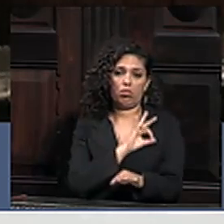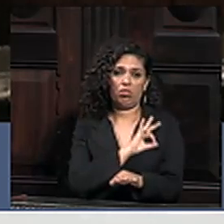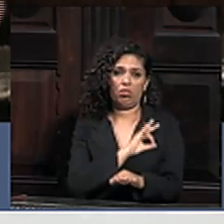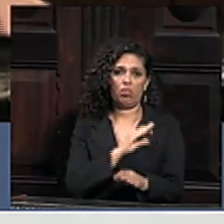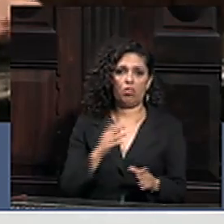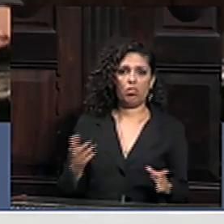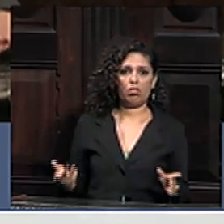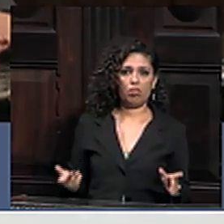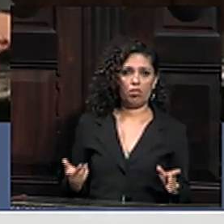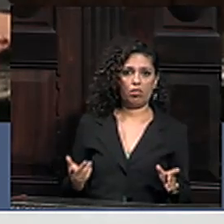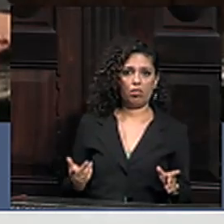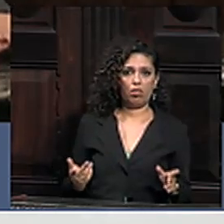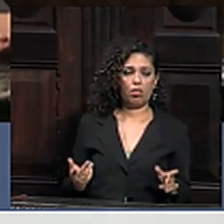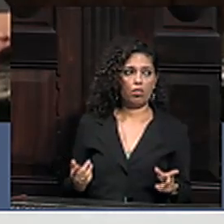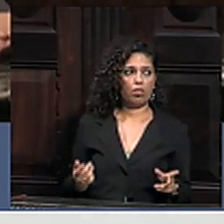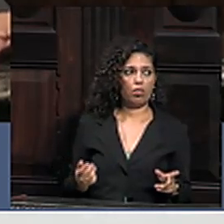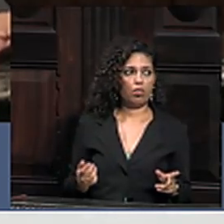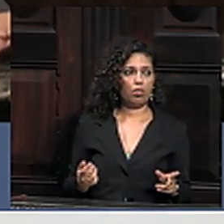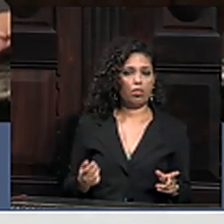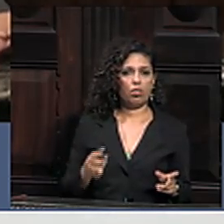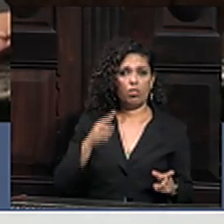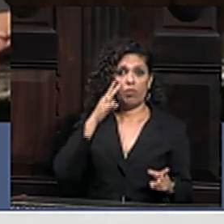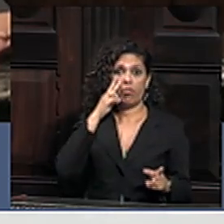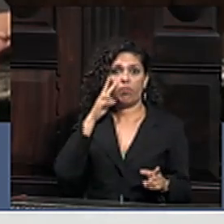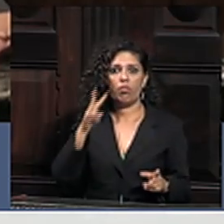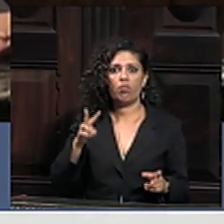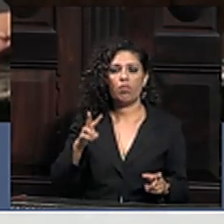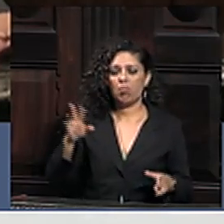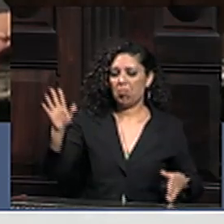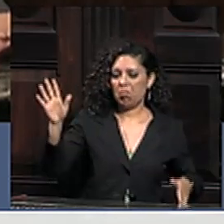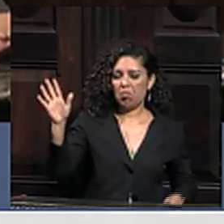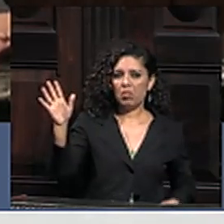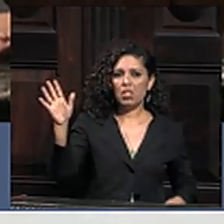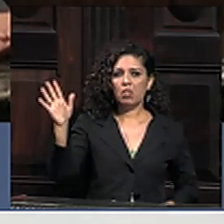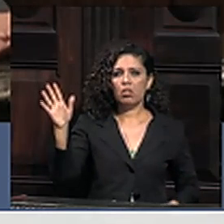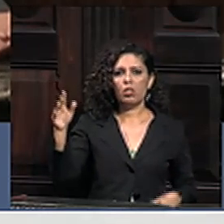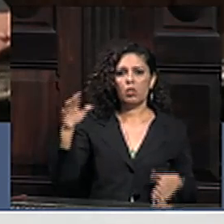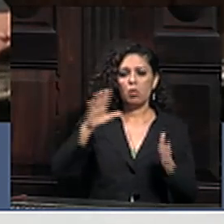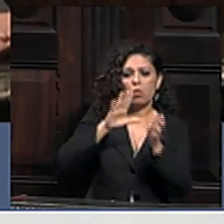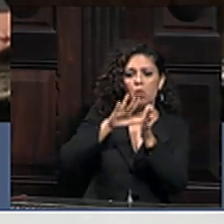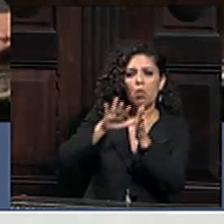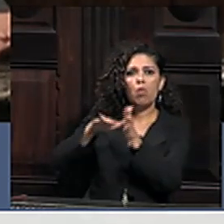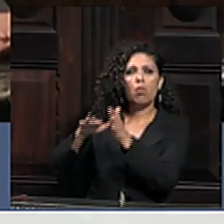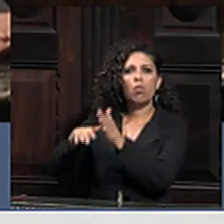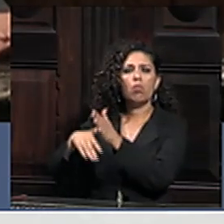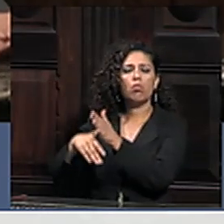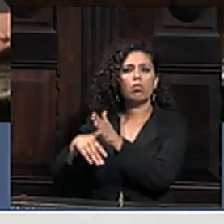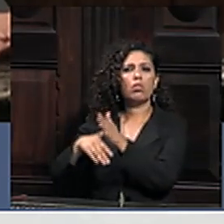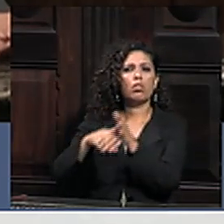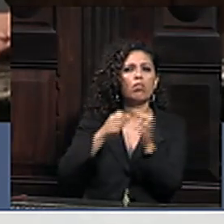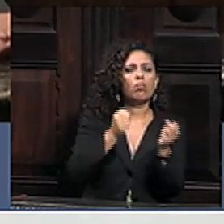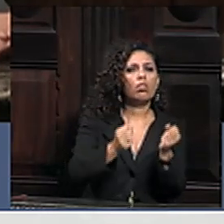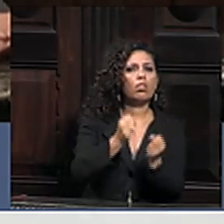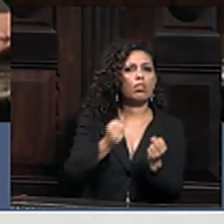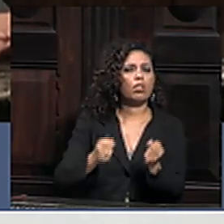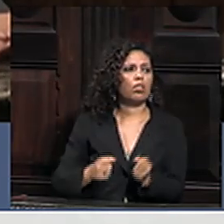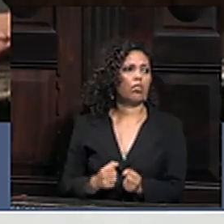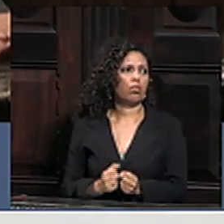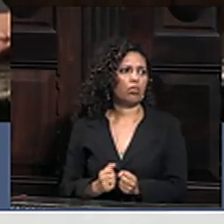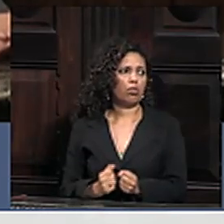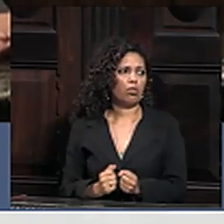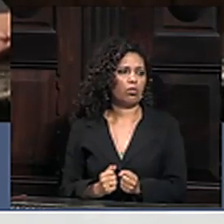de derrubar poste e roubar baterias. O poder público não pode ficar com venda nos